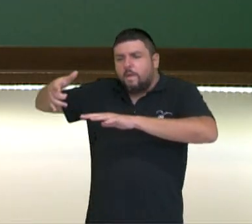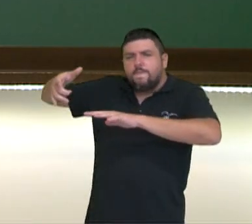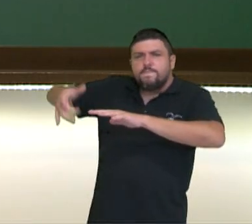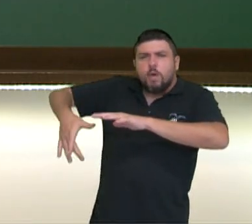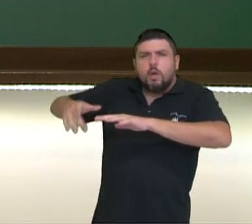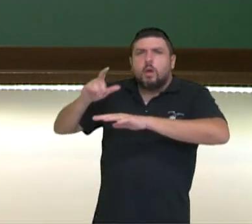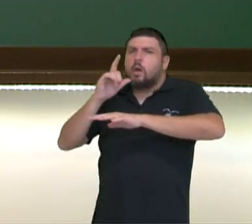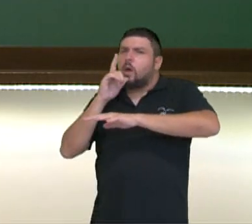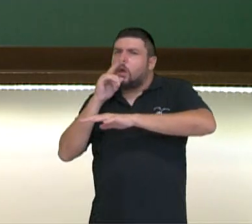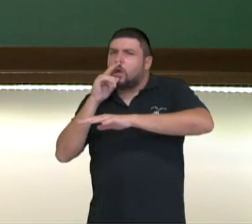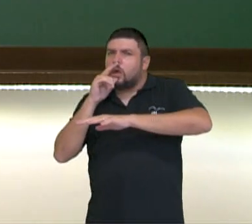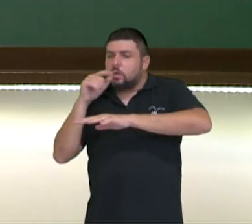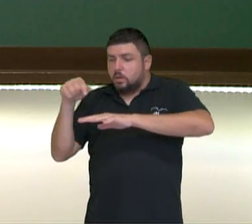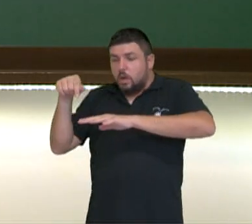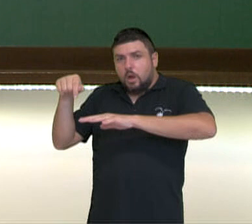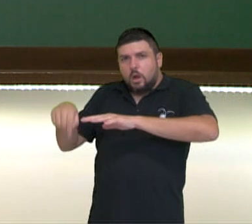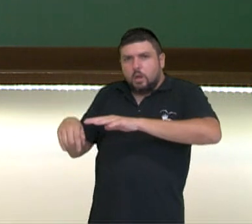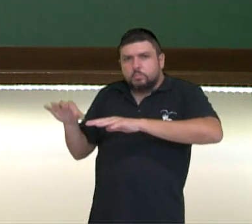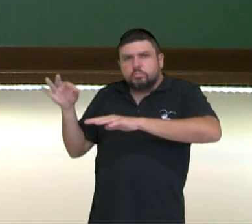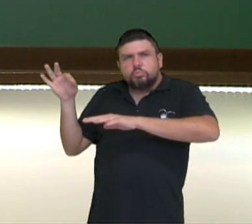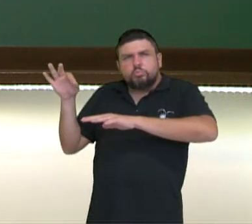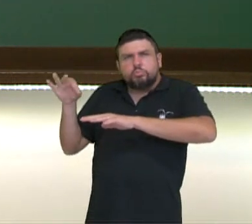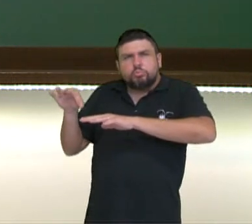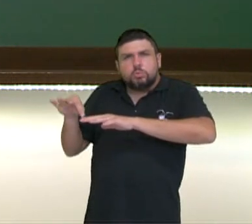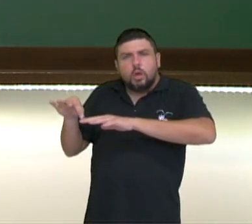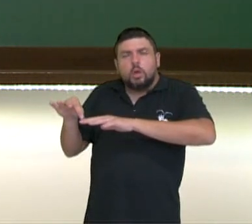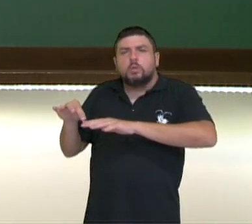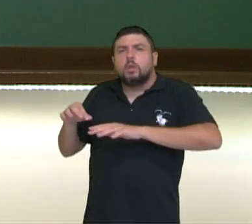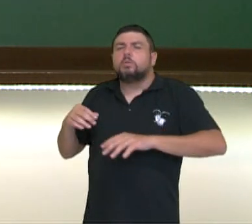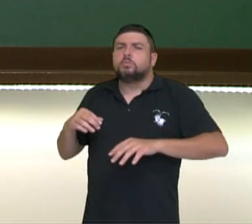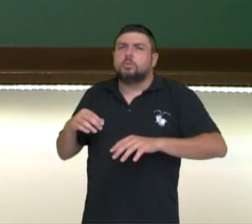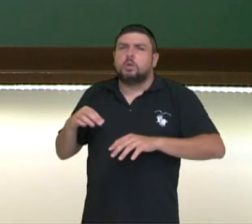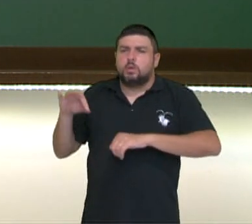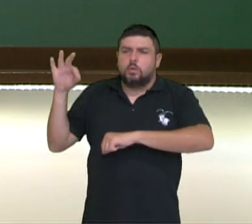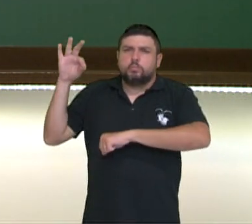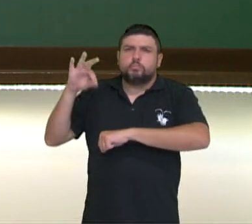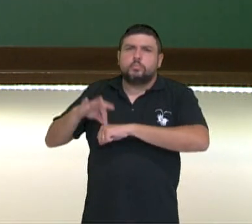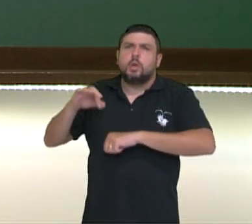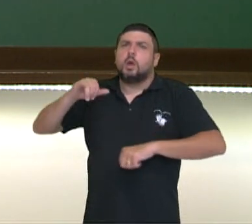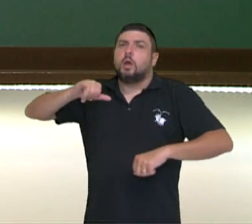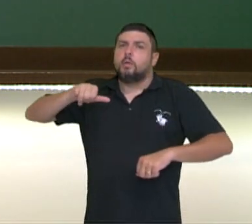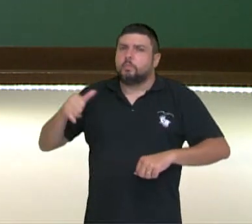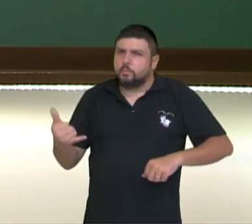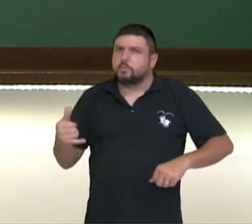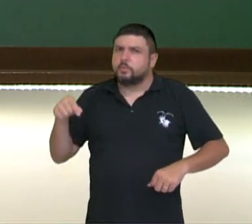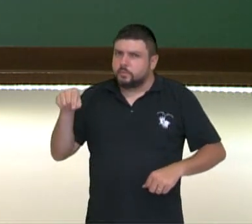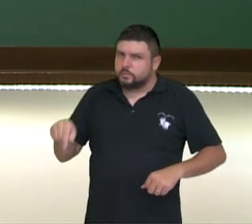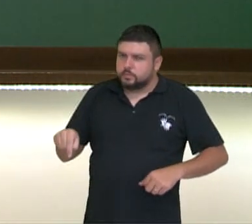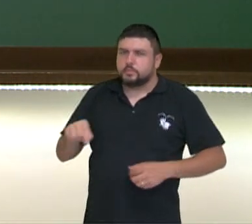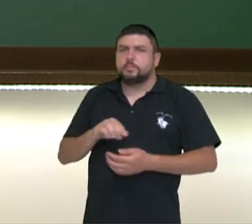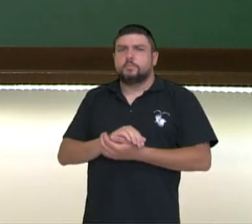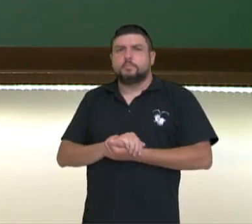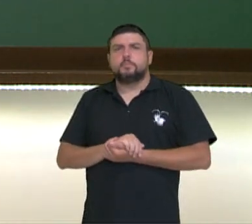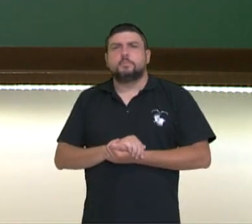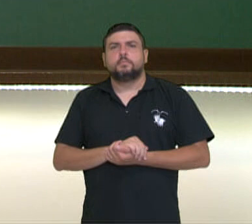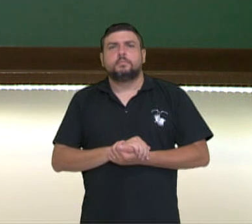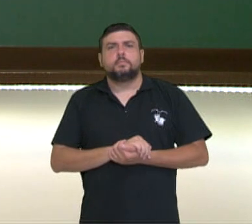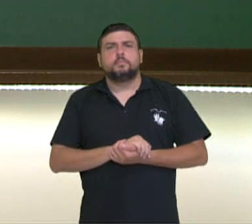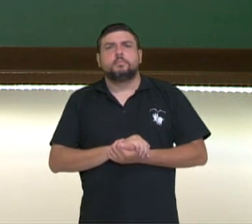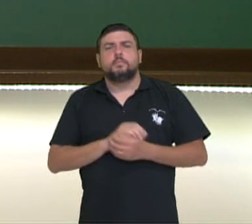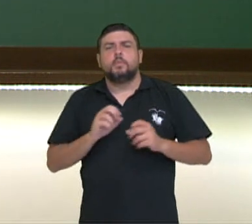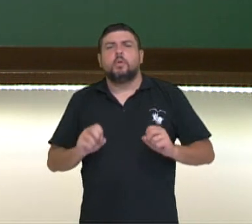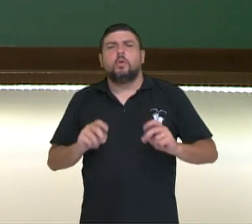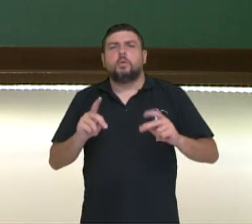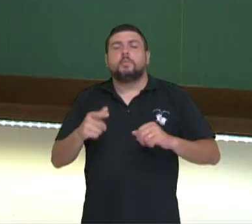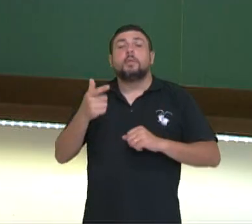água naquela tubulação, o mosquitinho vai lá e aproveita também. Beleza? Vamos continuando aqui. O que mais que nós